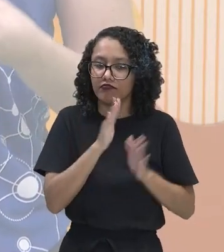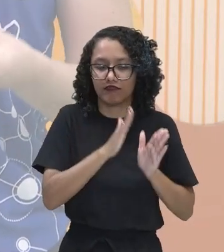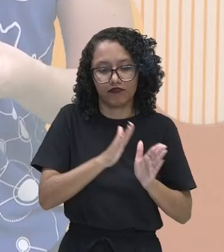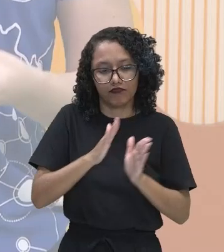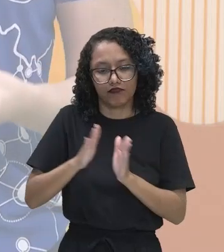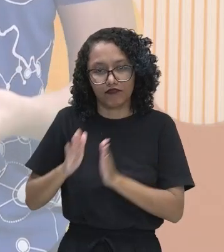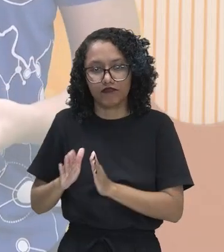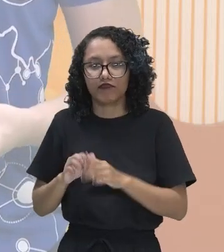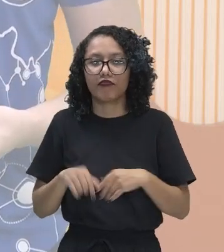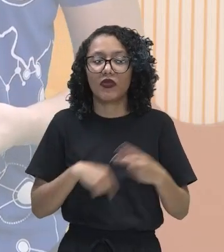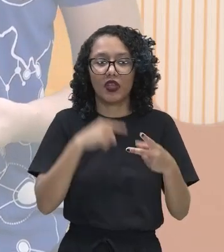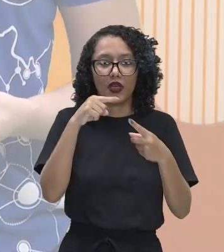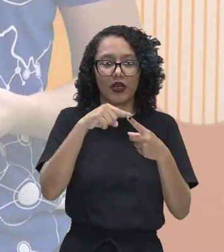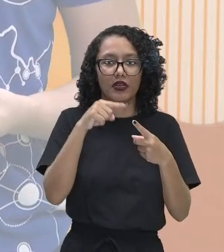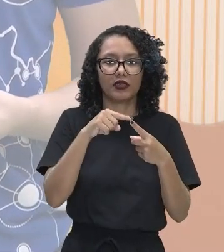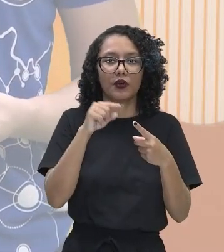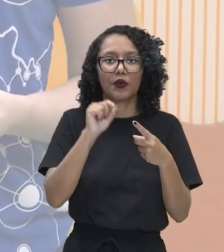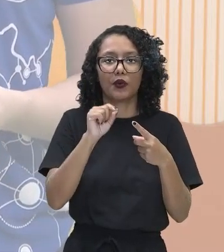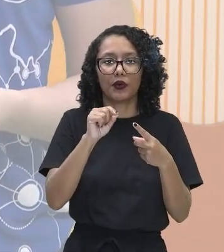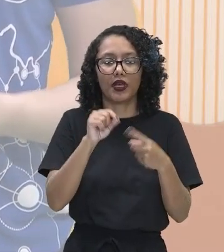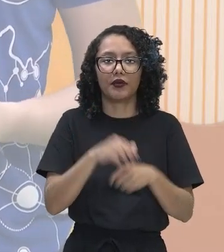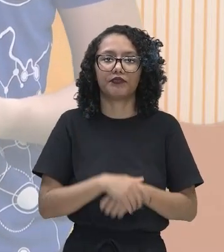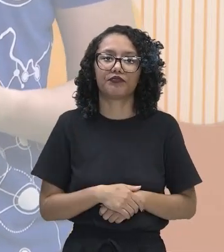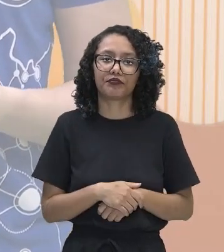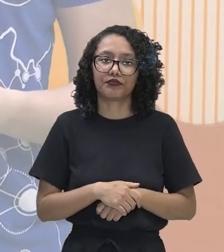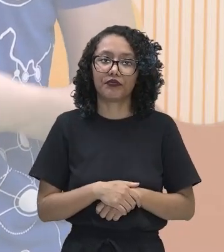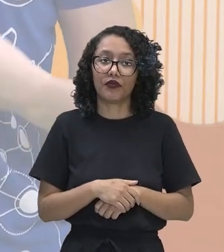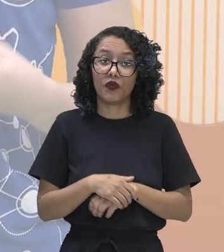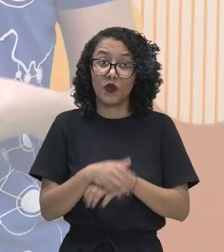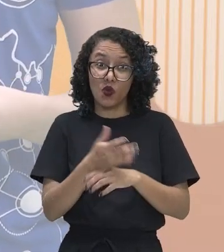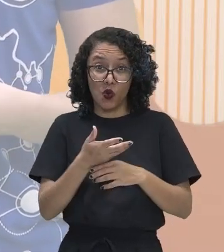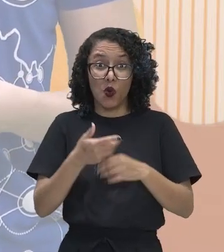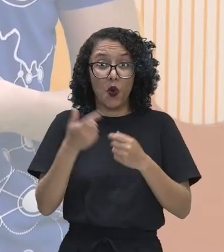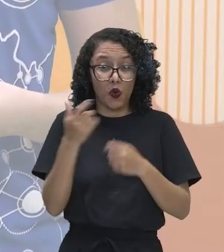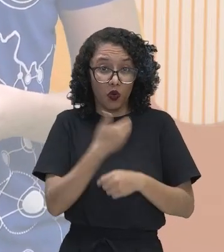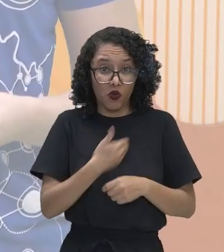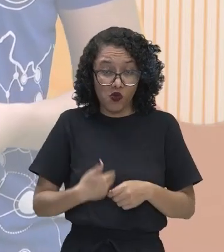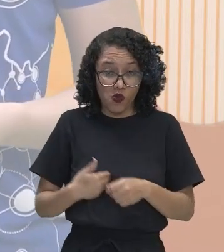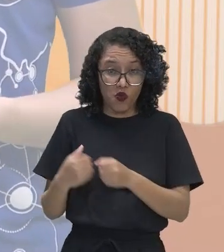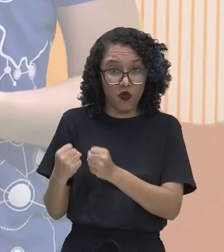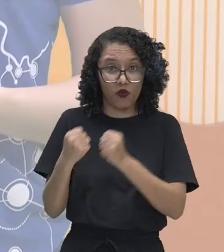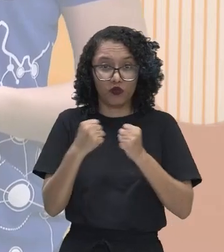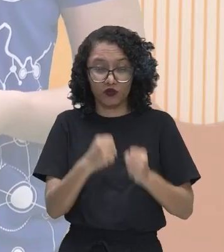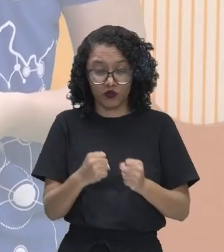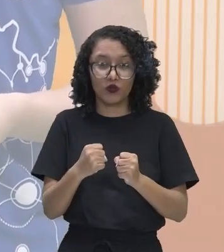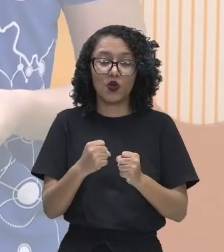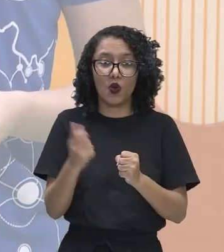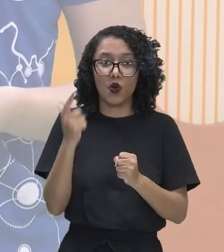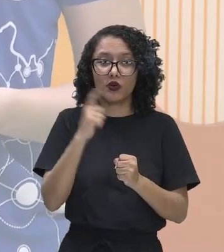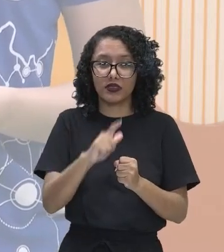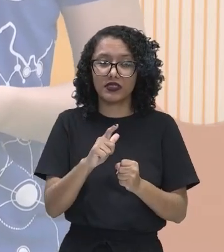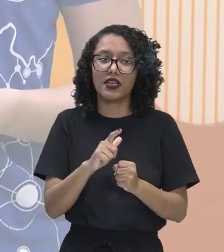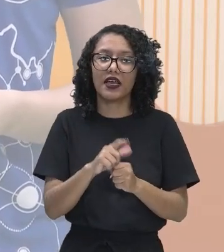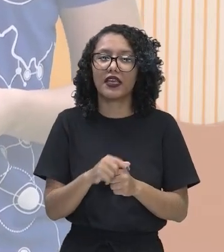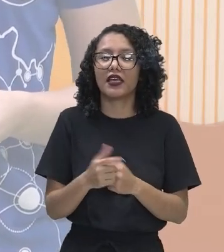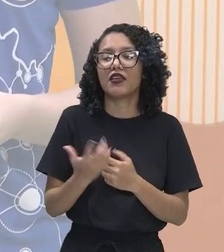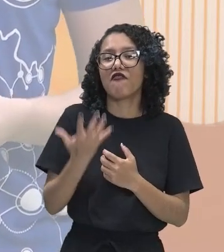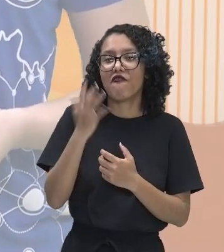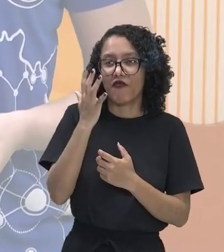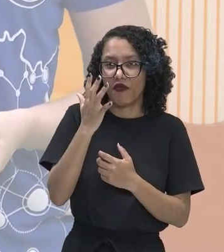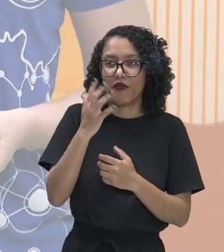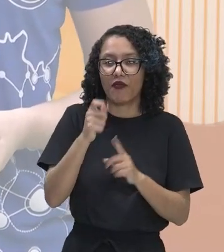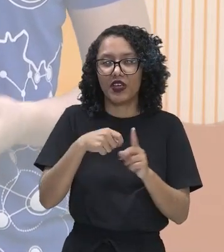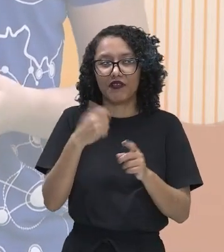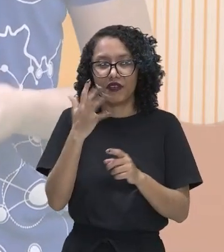mencheviques no poder assumem em fevereiro. No entanto, eles não dão conta de atender às reivindicações